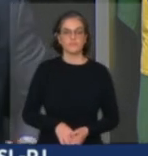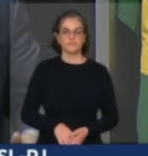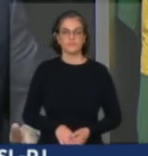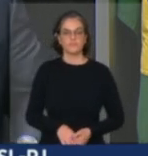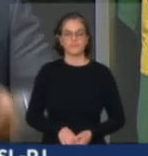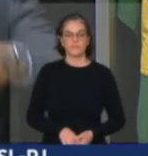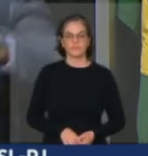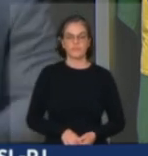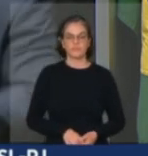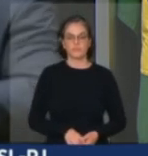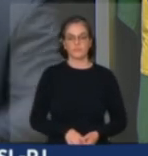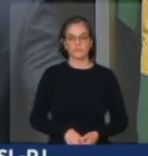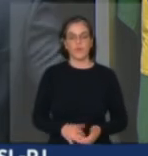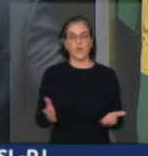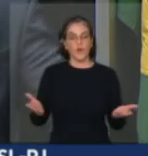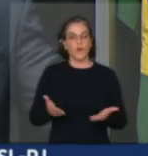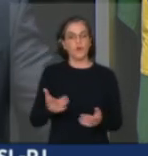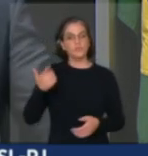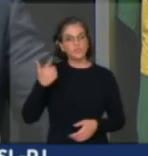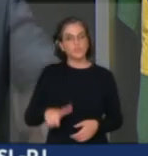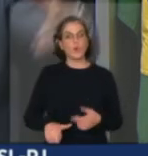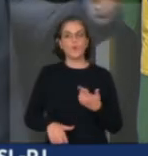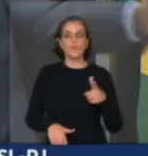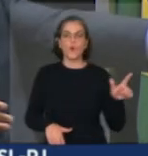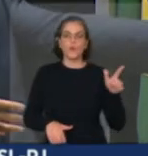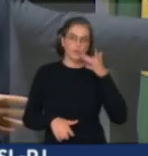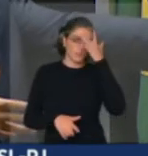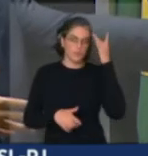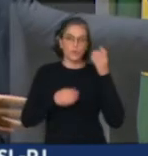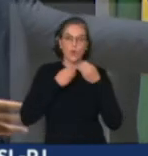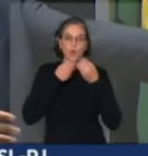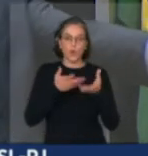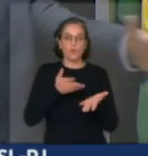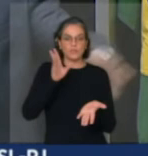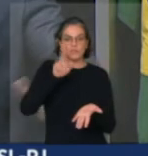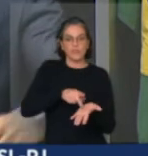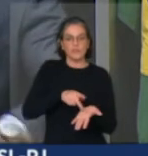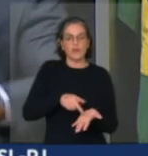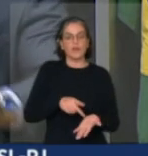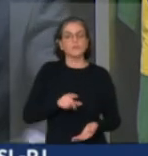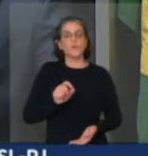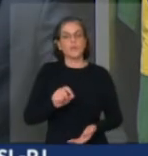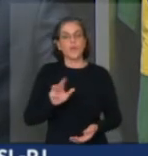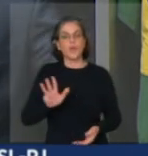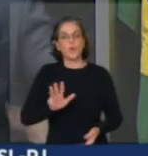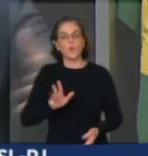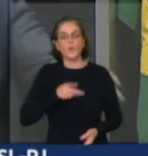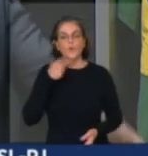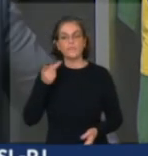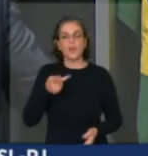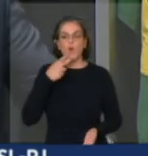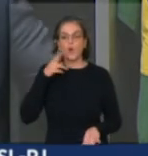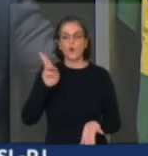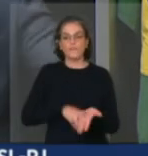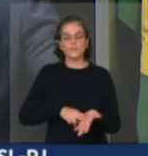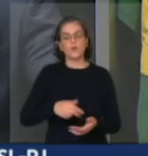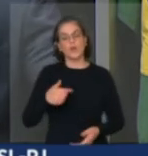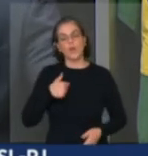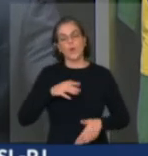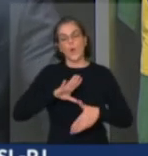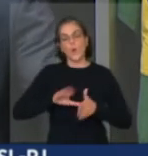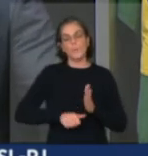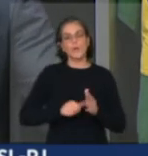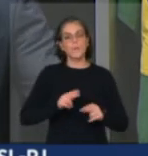em confissões, tivemos hoje outra confissão. Lula confessando que roubou e por isso foi preso, teria sido